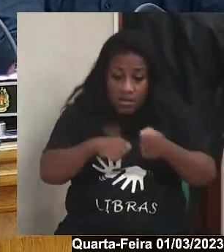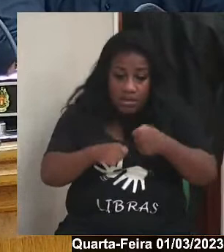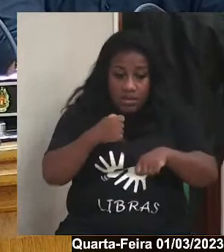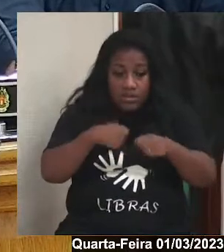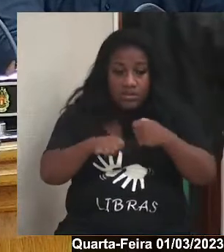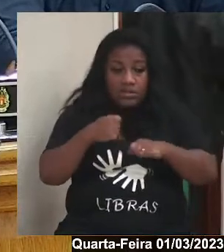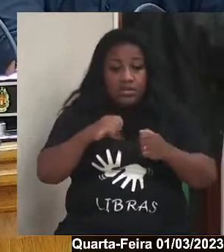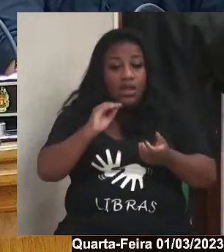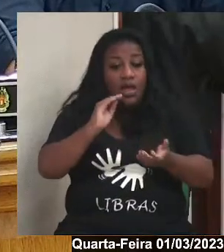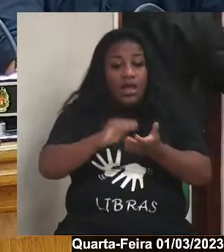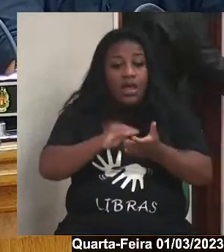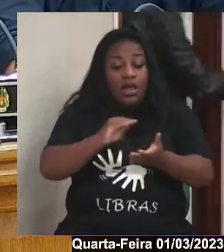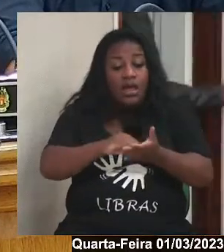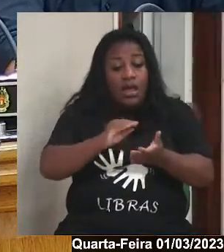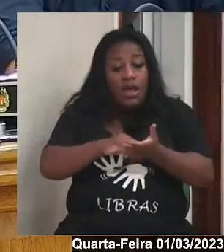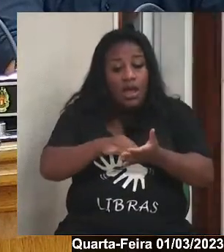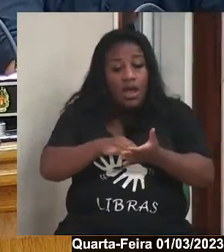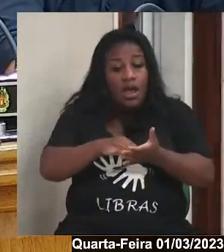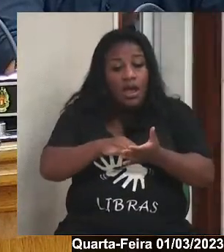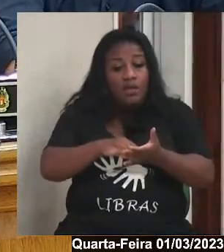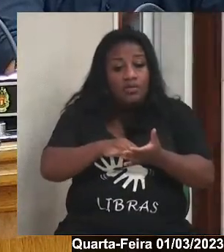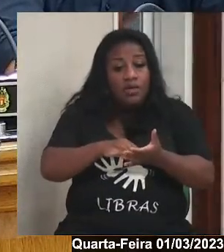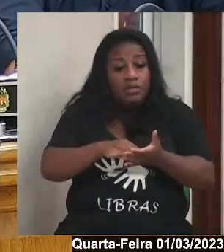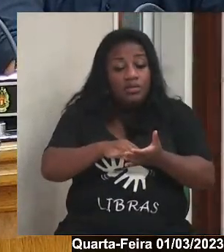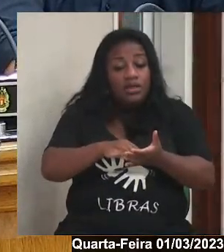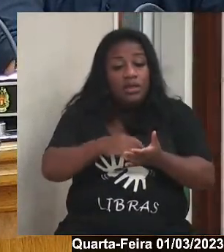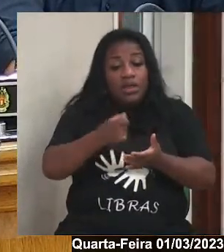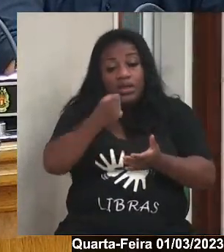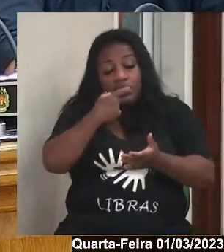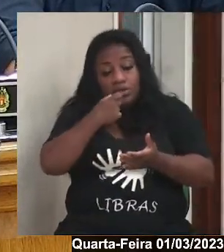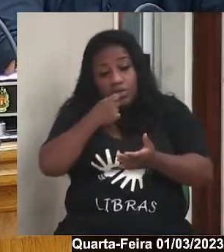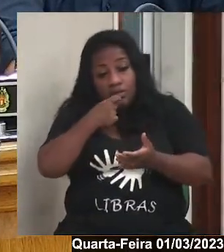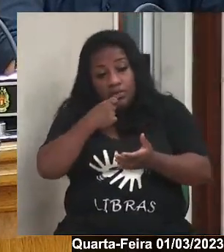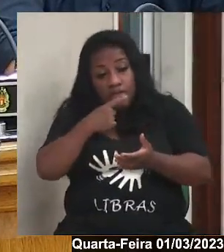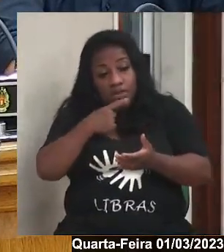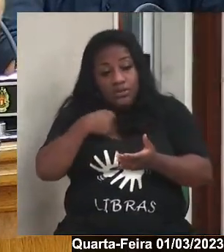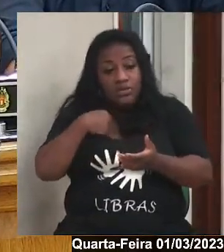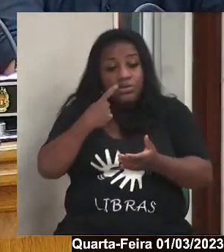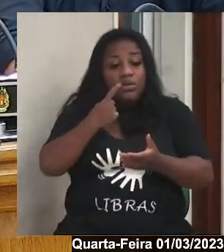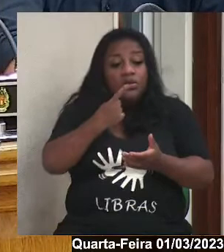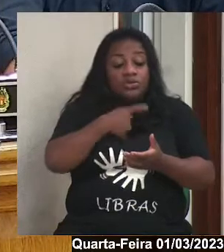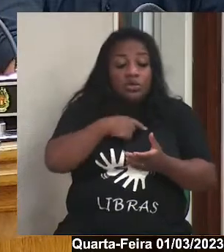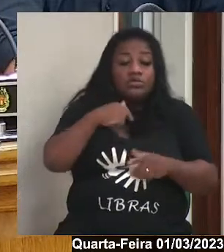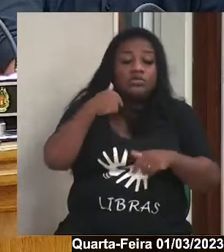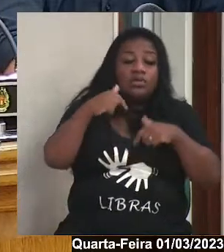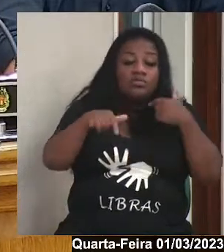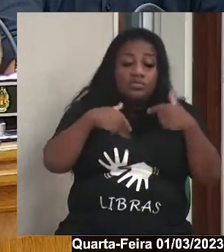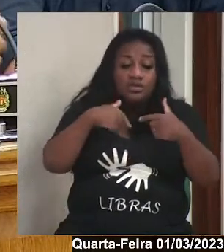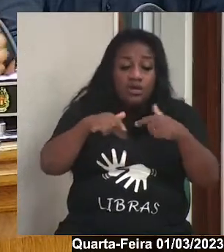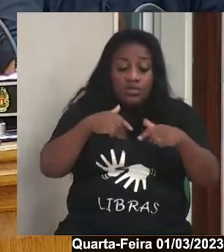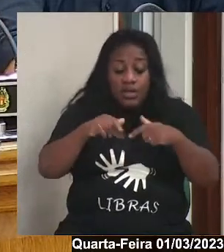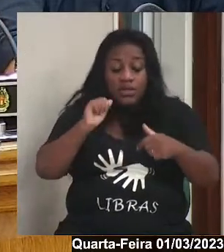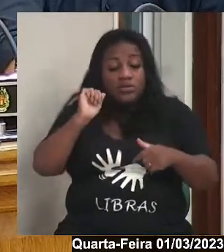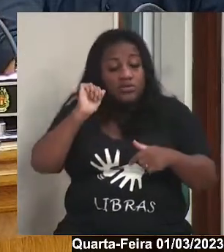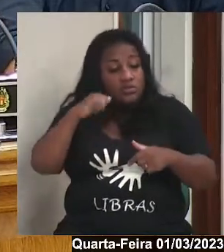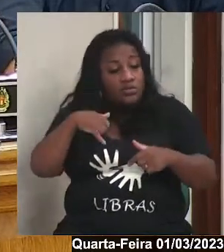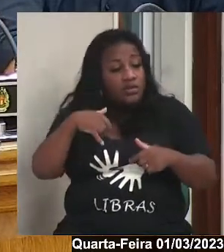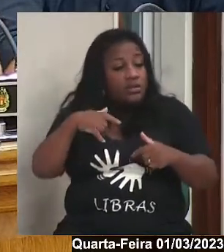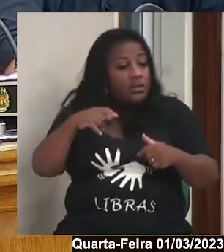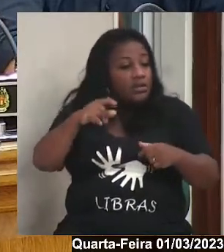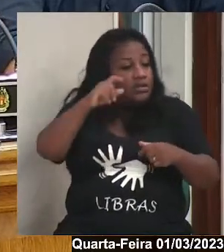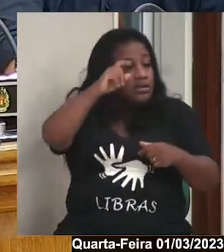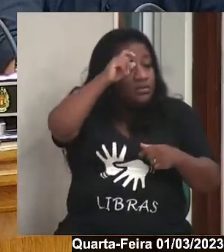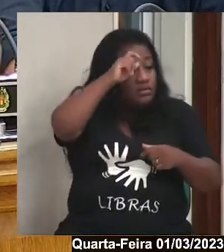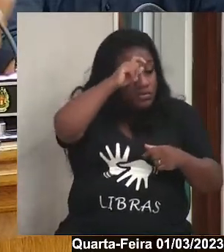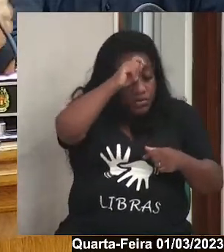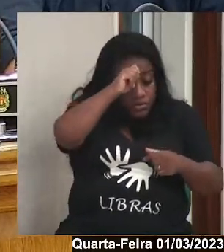essa falta de médico aí, e atendimento, falta de remédio no posto de saúde. Então, pode contar, estou trabalhando junto com a administração, vamos ajudar aí, Renato,